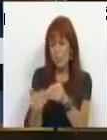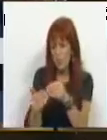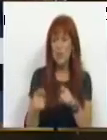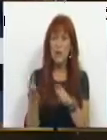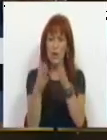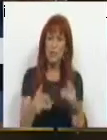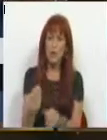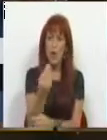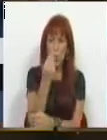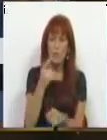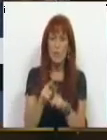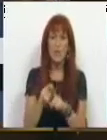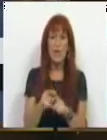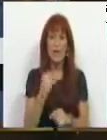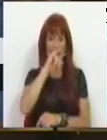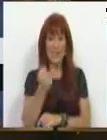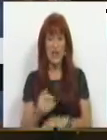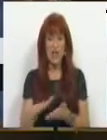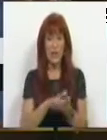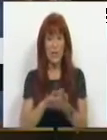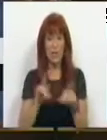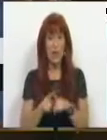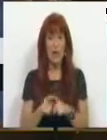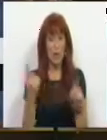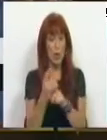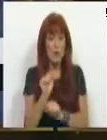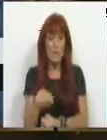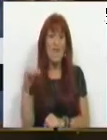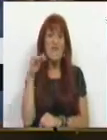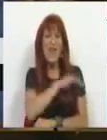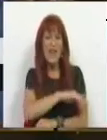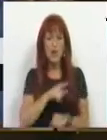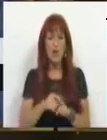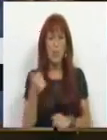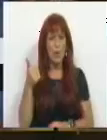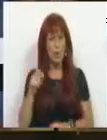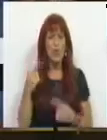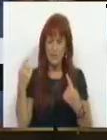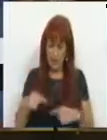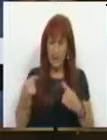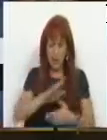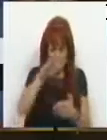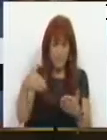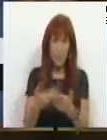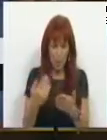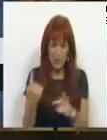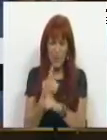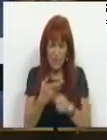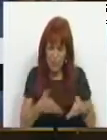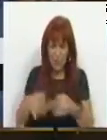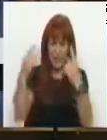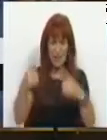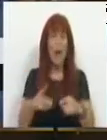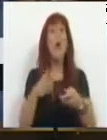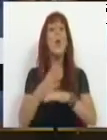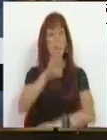entre produção e consumo e de dietas baseadas em produtos frescos. O Bloco de Esquerda tem tido propostas para este caminho